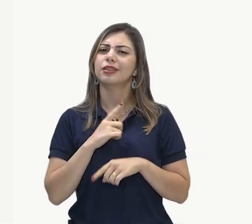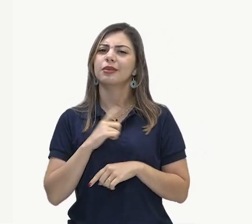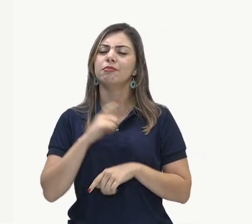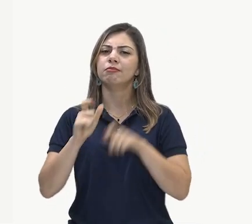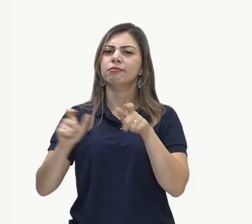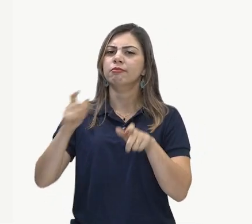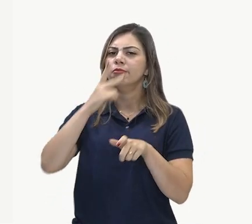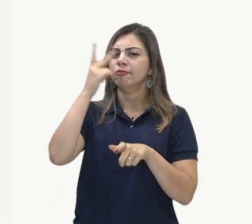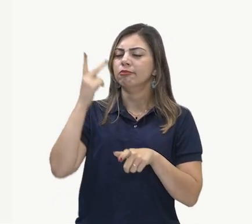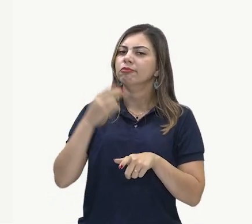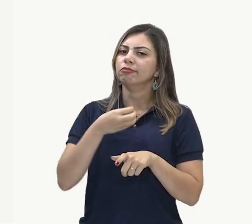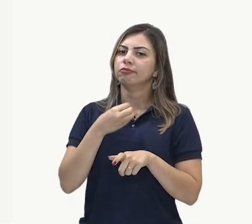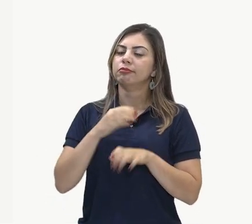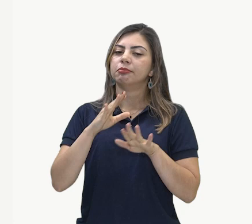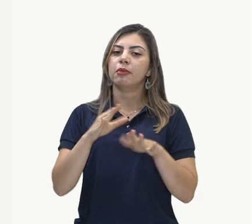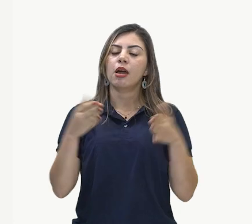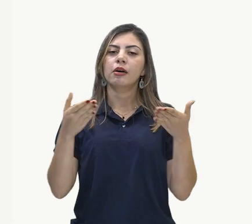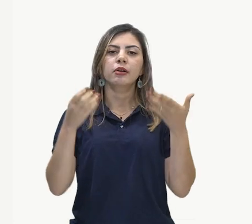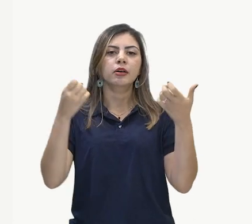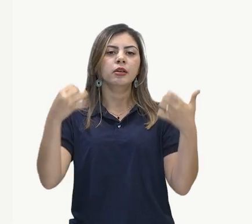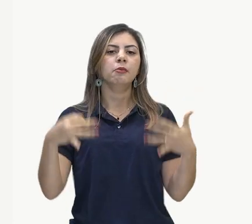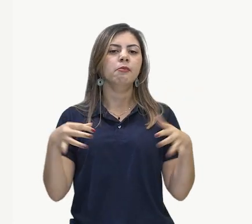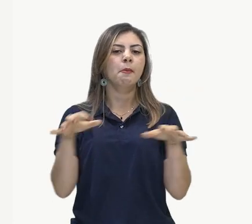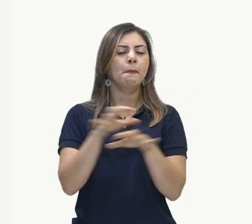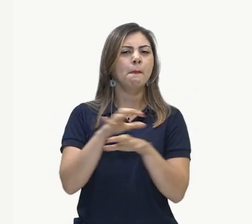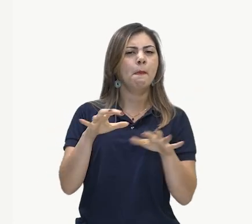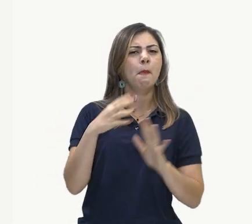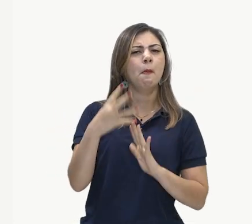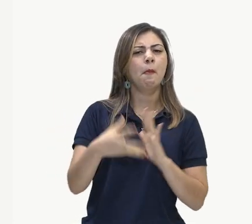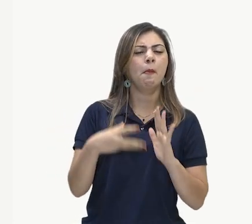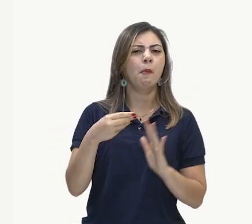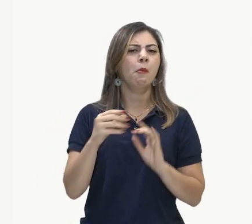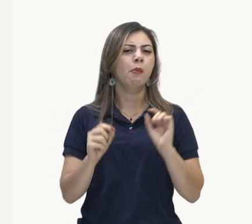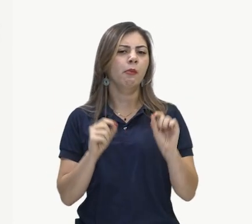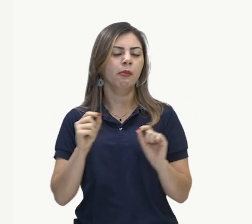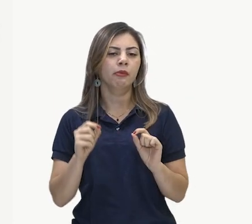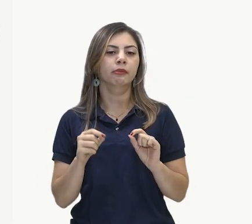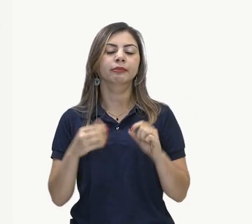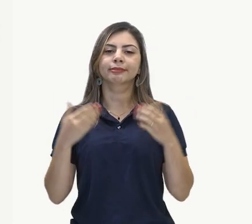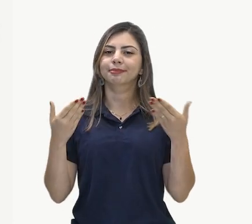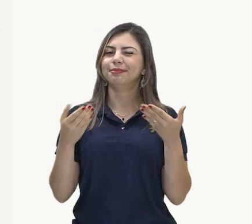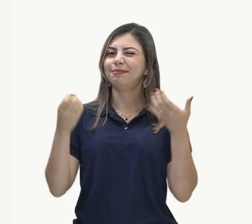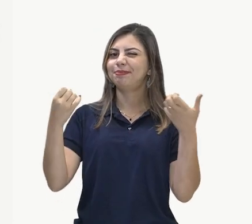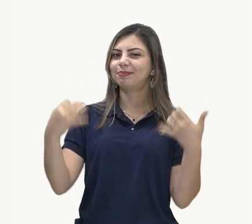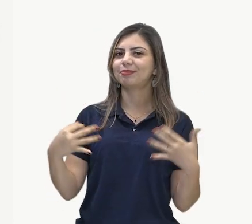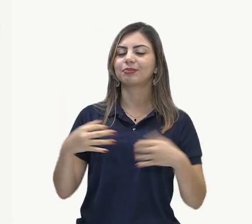pode discutir então o que é o bioma da Amazônia. Então lembrando para vocês, o bioma,